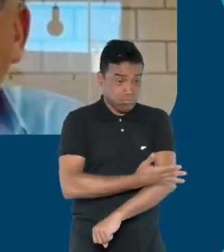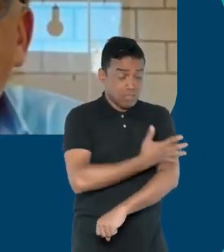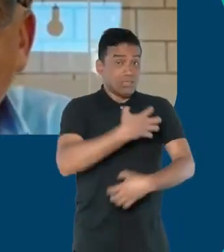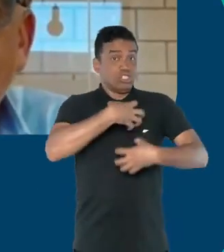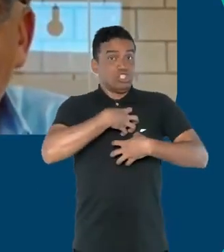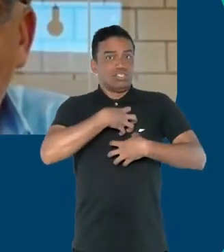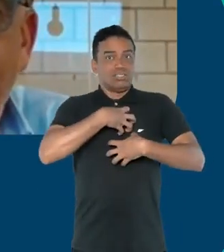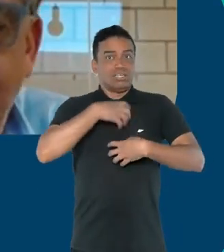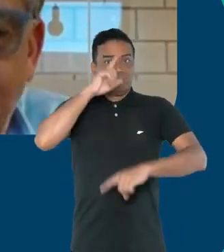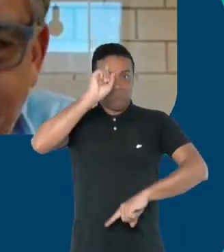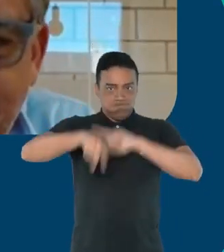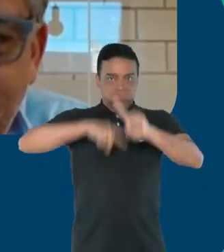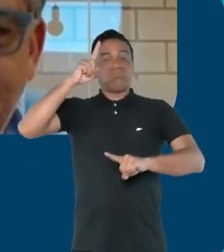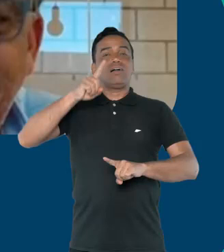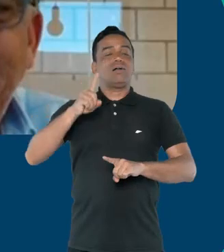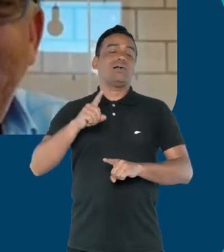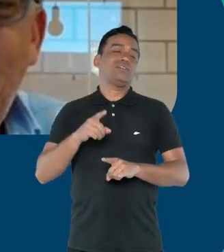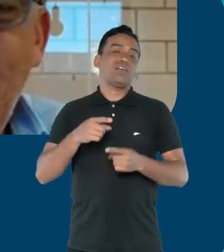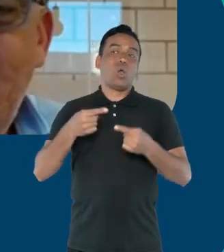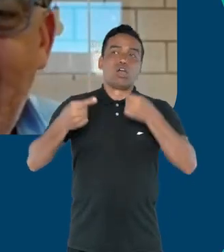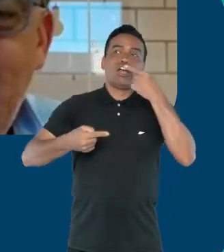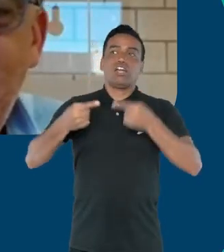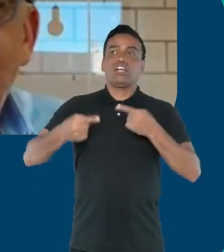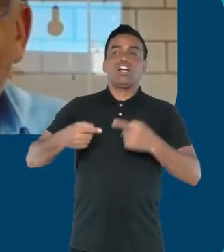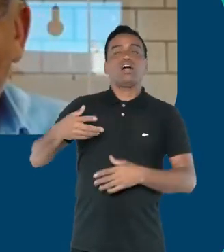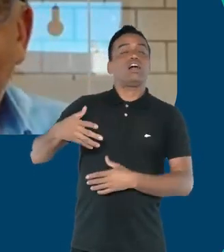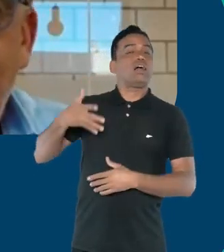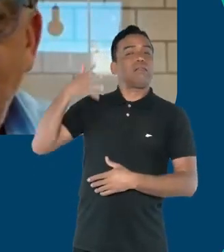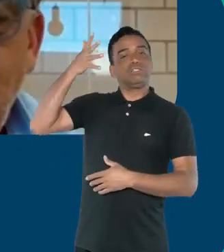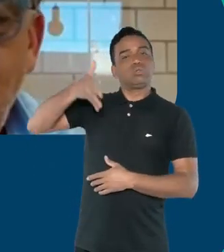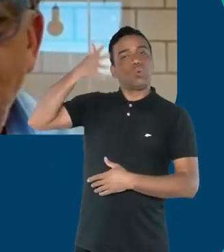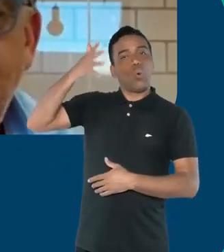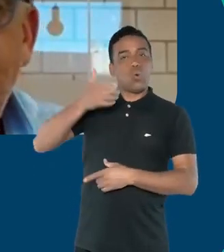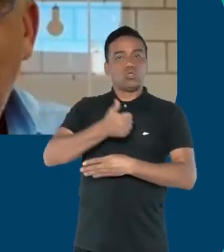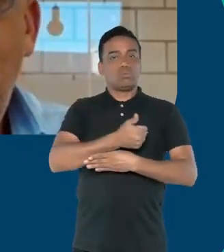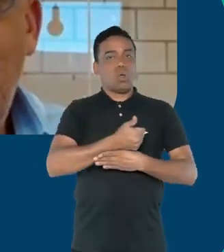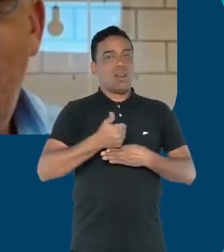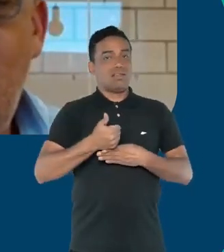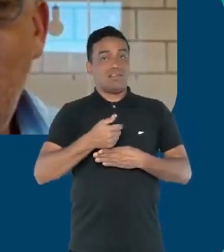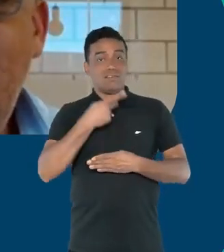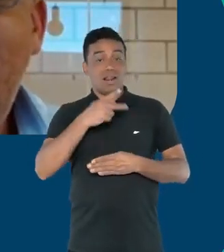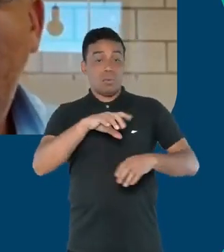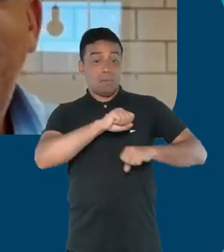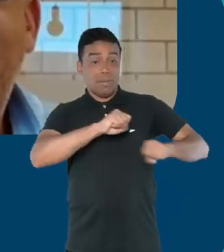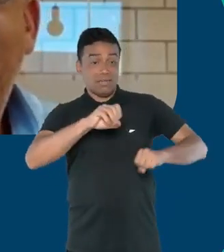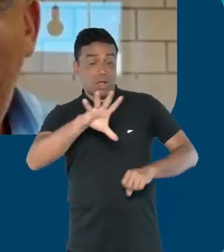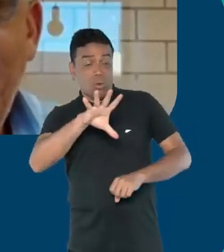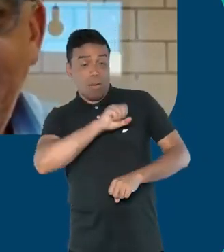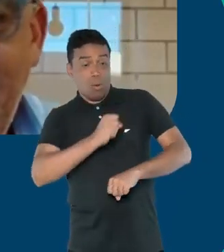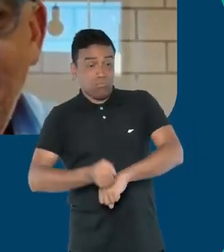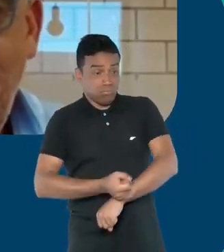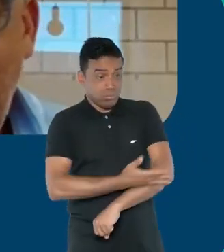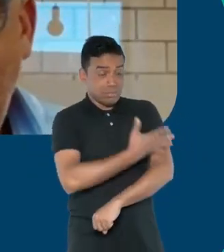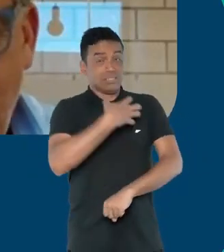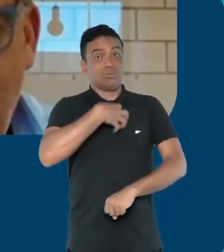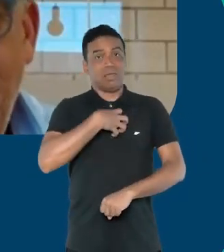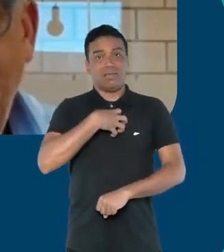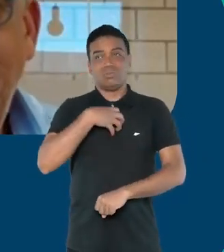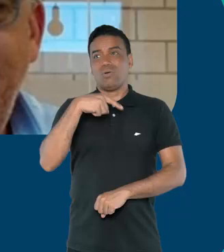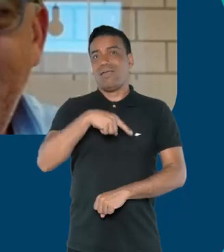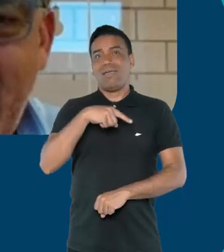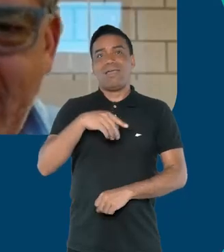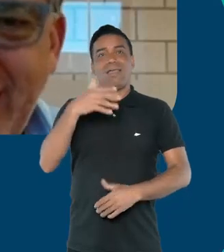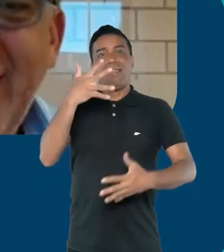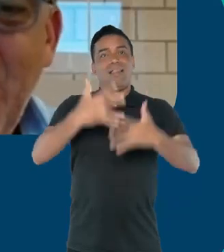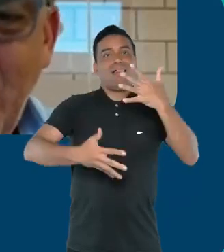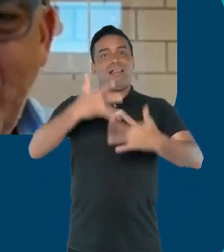aquele discurso moralista que colocavam as paixões como algo que degrada o